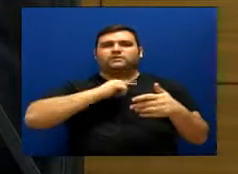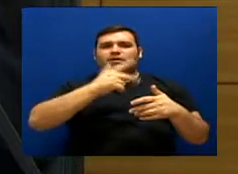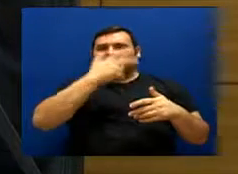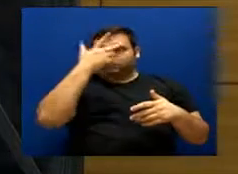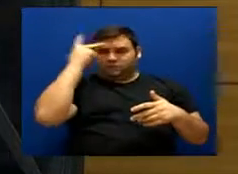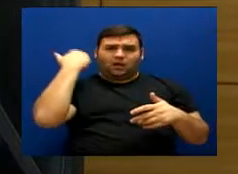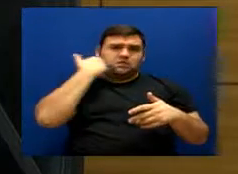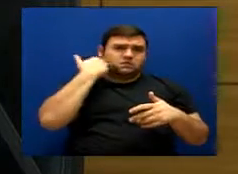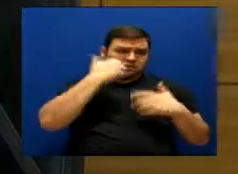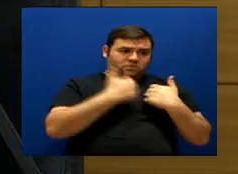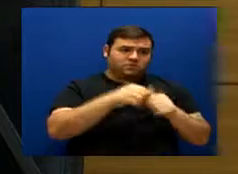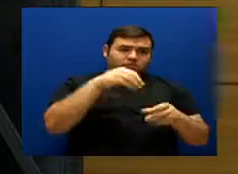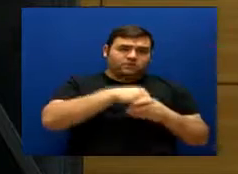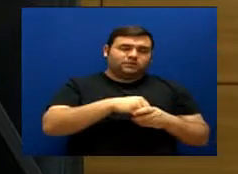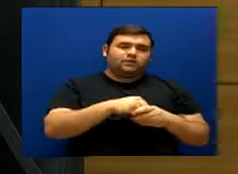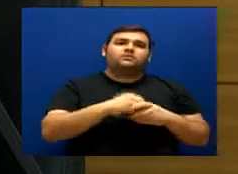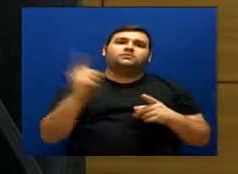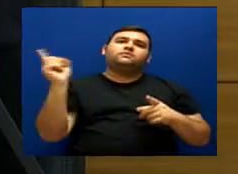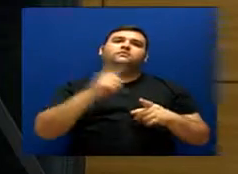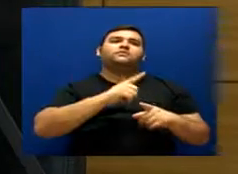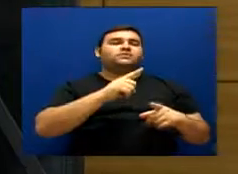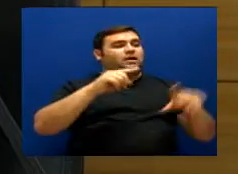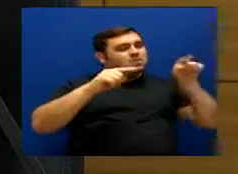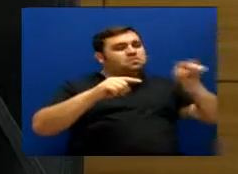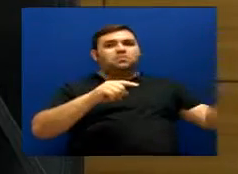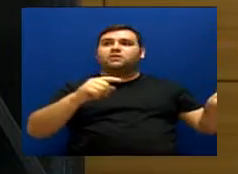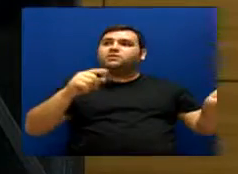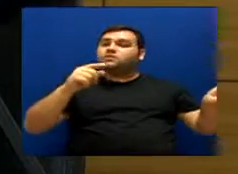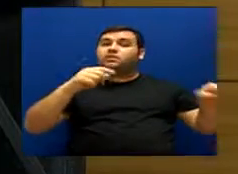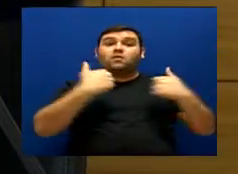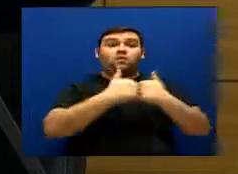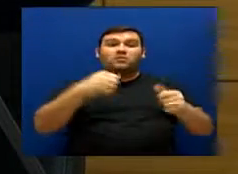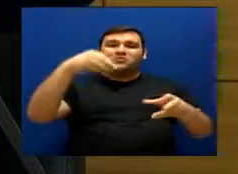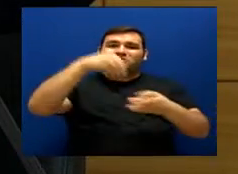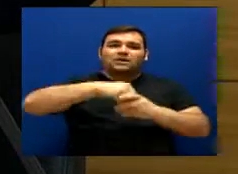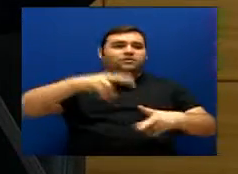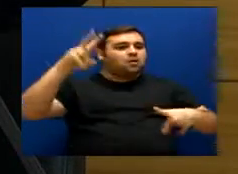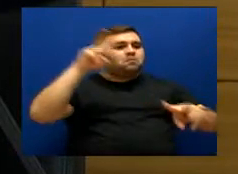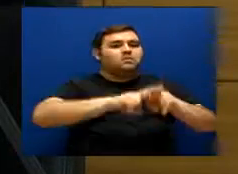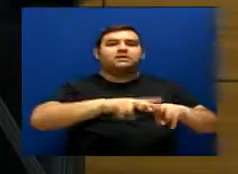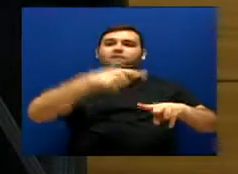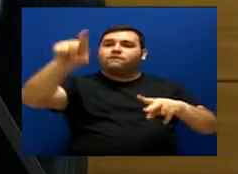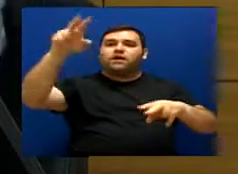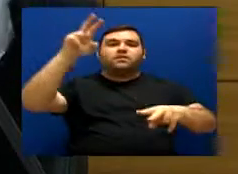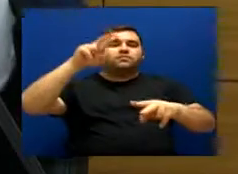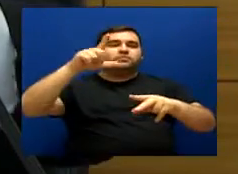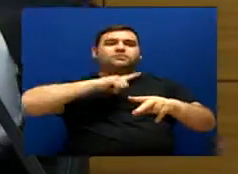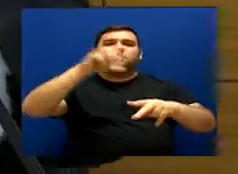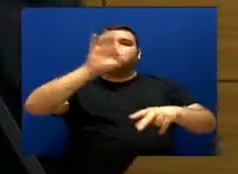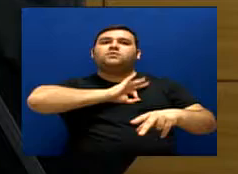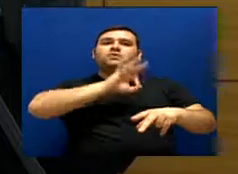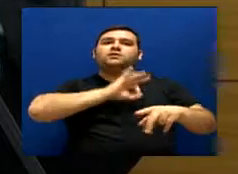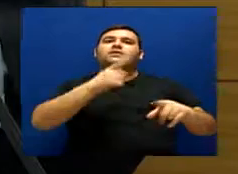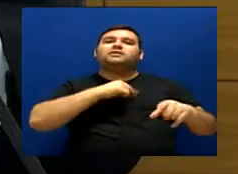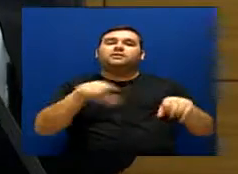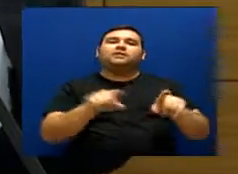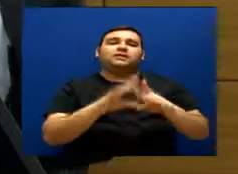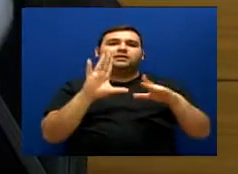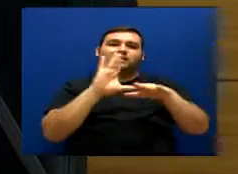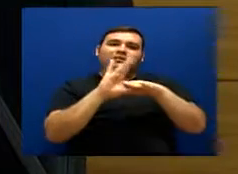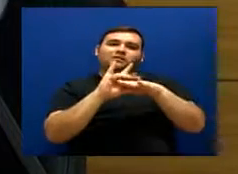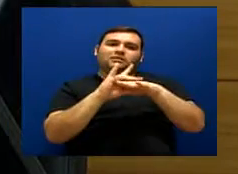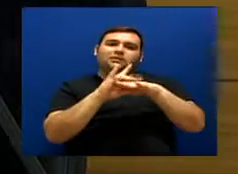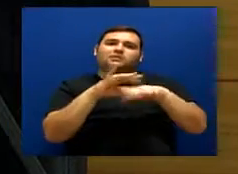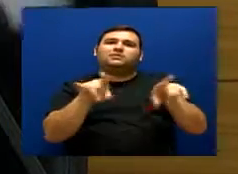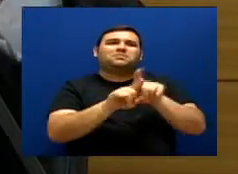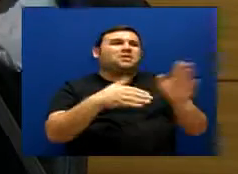esse botão, já vai direto para a polícia, a pessoa é presa dentro do próprio ônibus. Vai informar a linha, através do Wi-Fi, Dini, vai